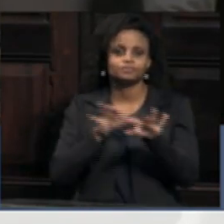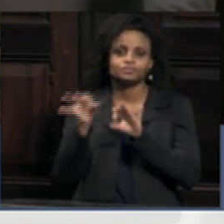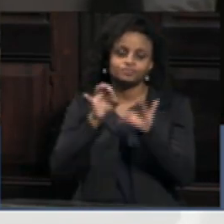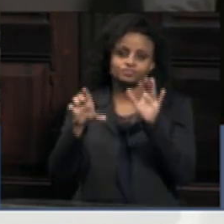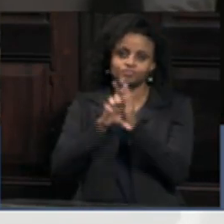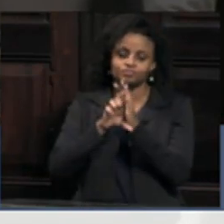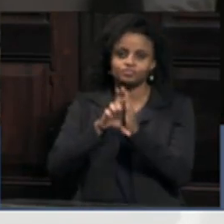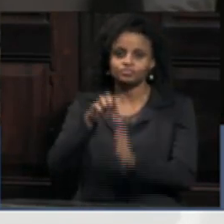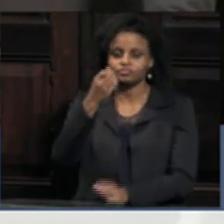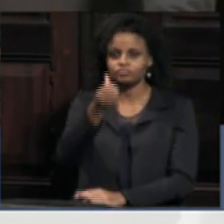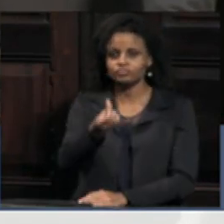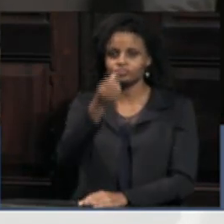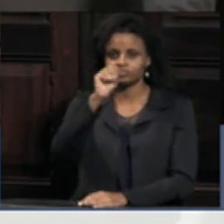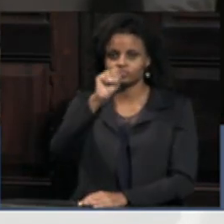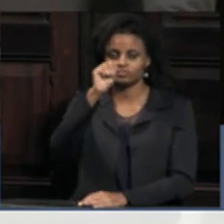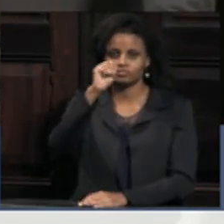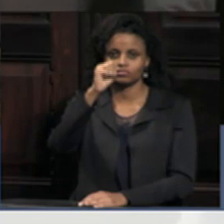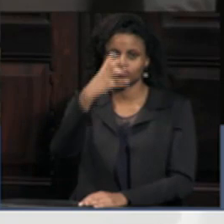lei